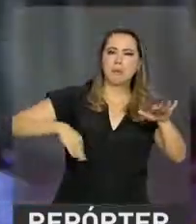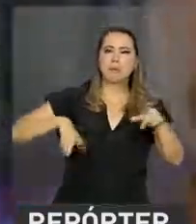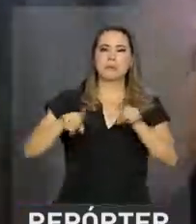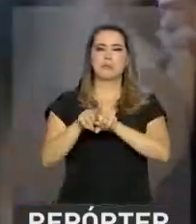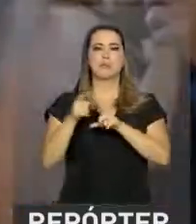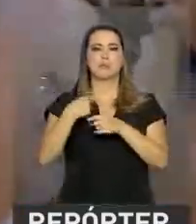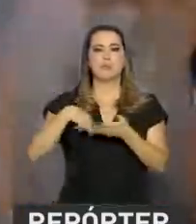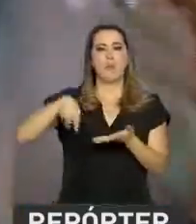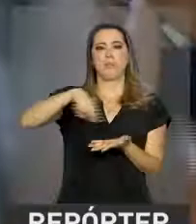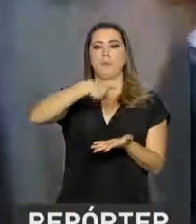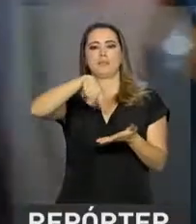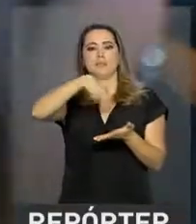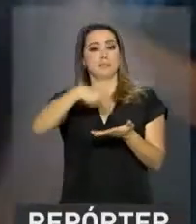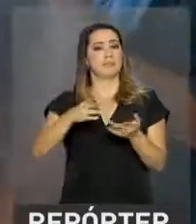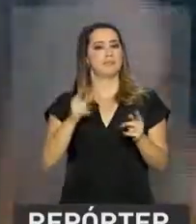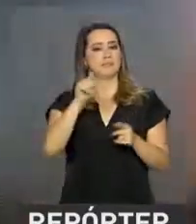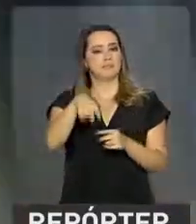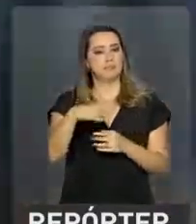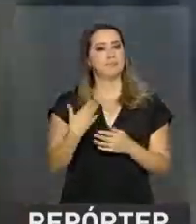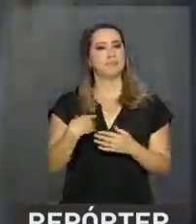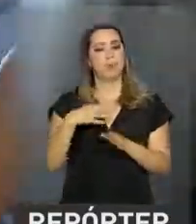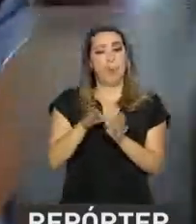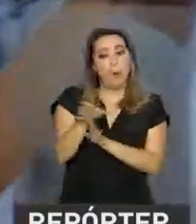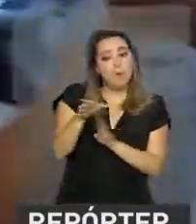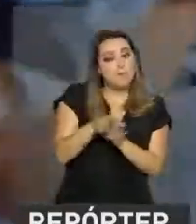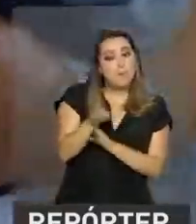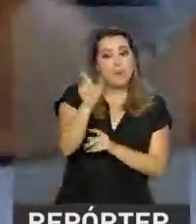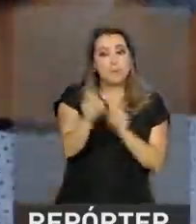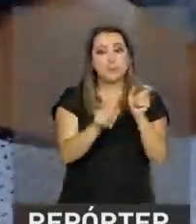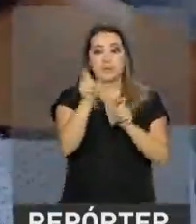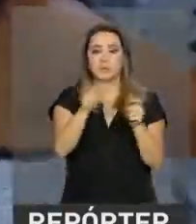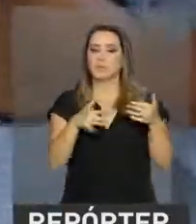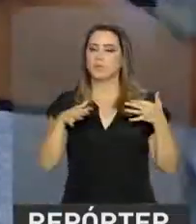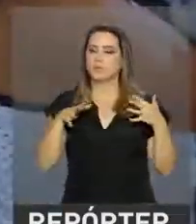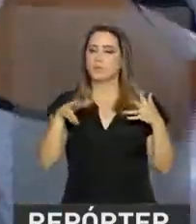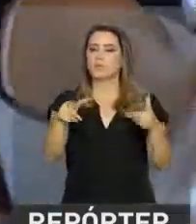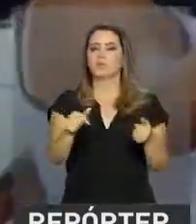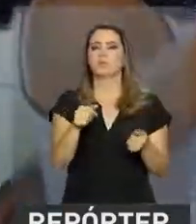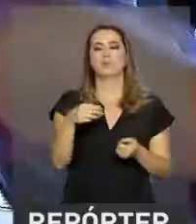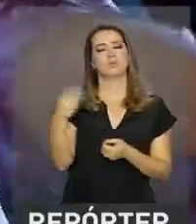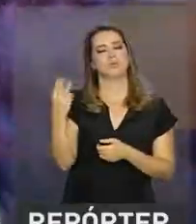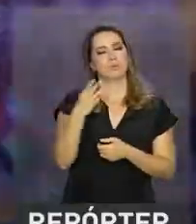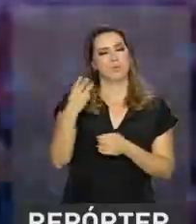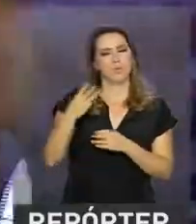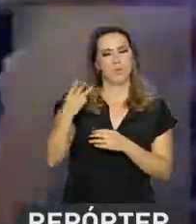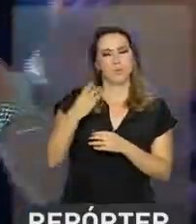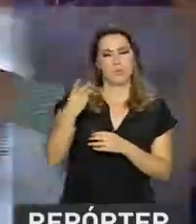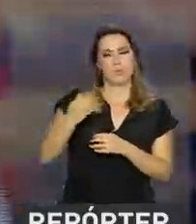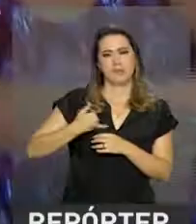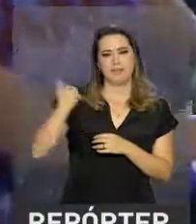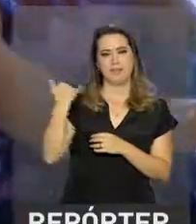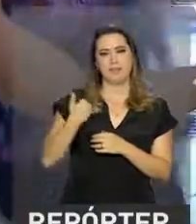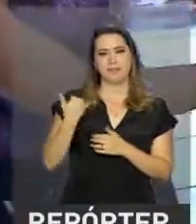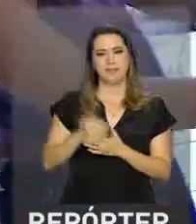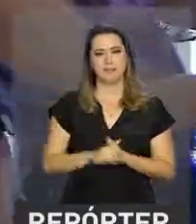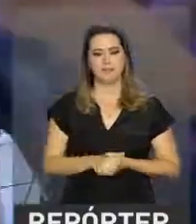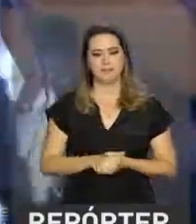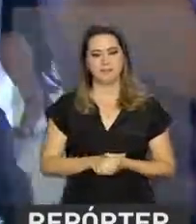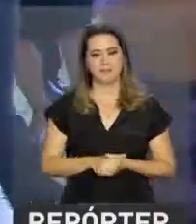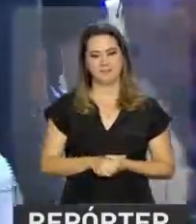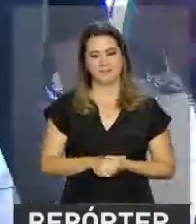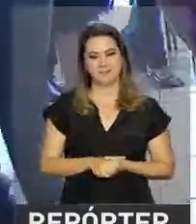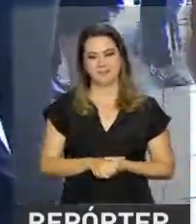para o bar, dançar. Esse é um conselho que eu dou para todas as pessoas da minha idade.